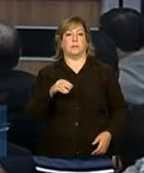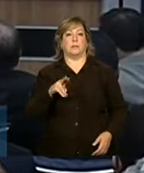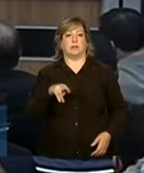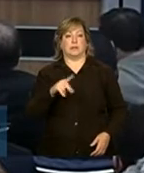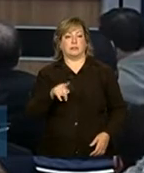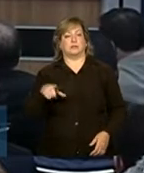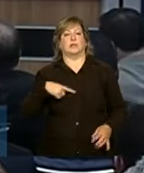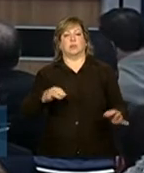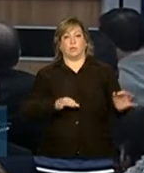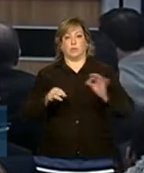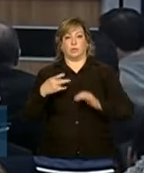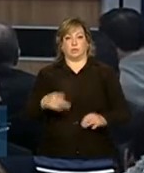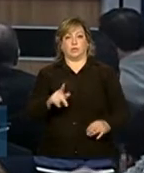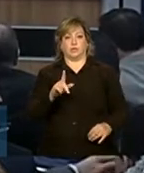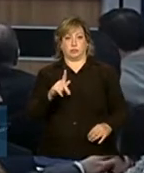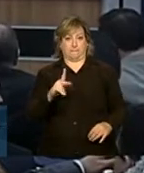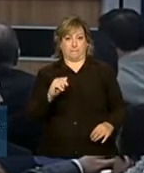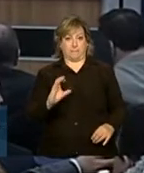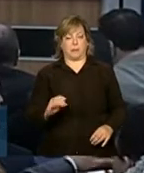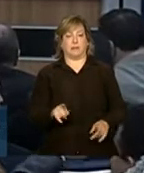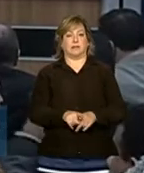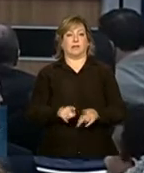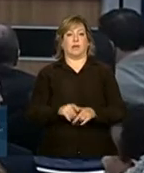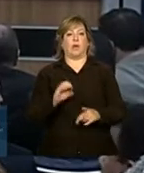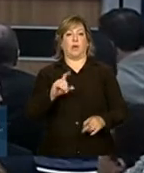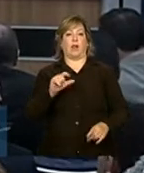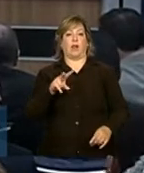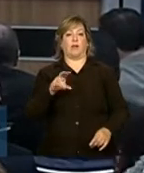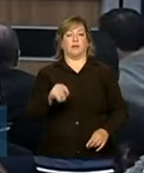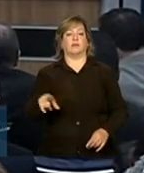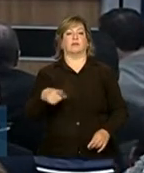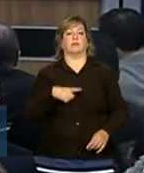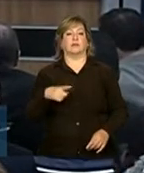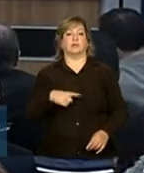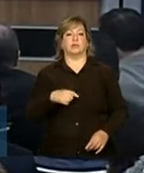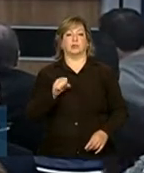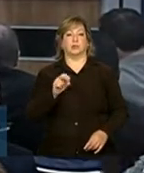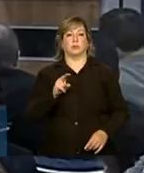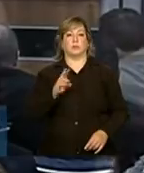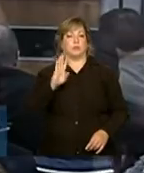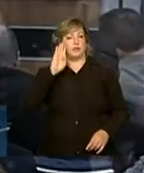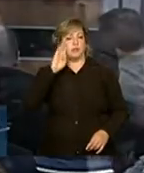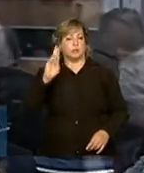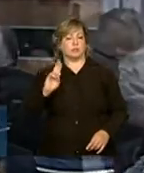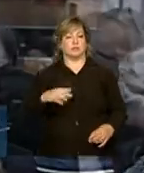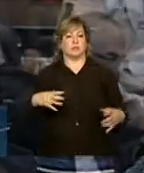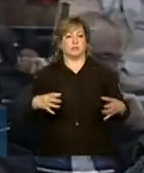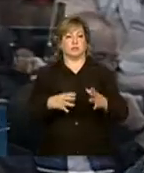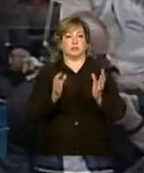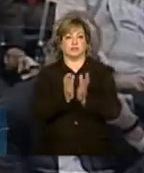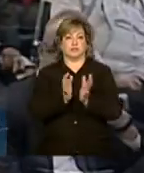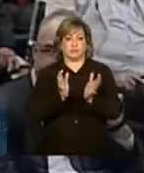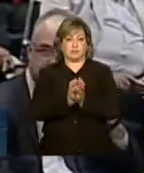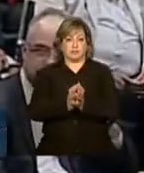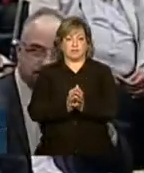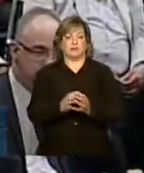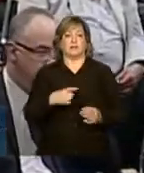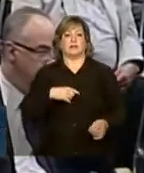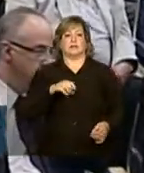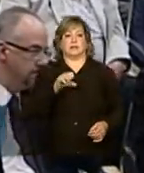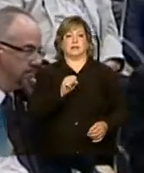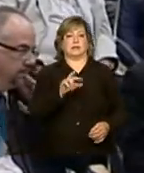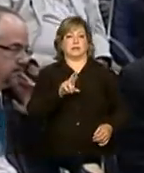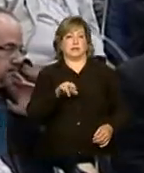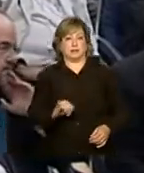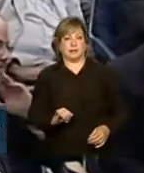coordenadora-geral do PAC e o Olavo Noleto da subchefia de assuntos federativos da SR